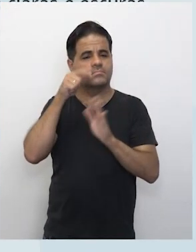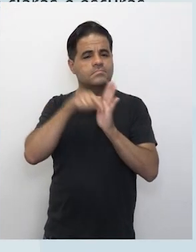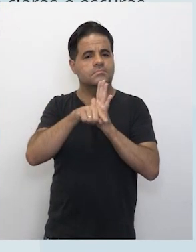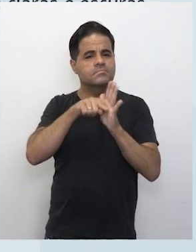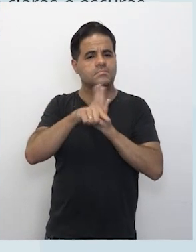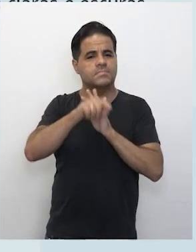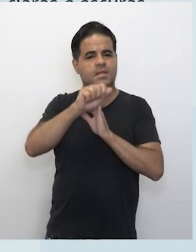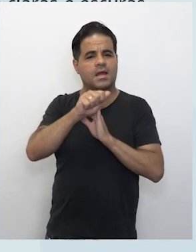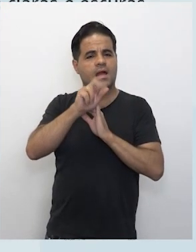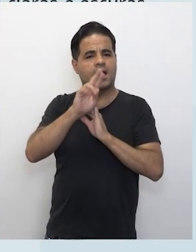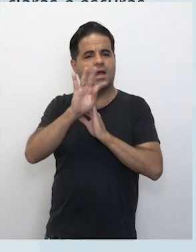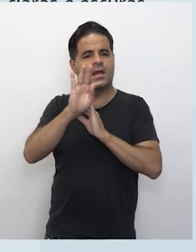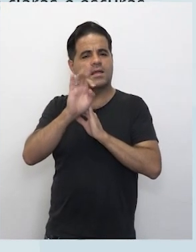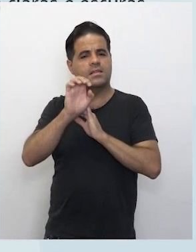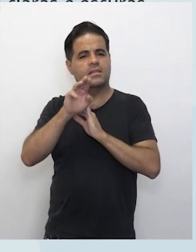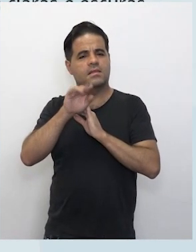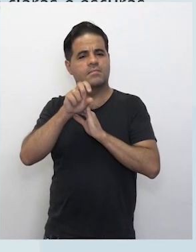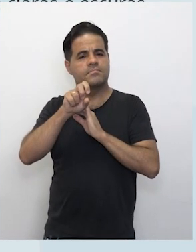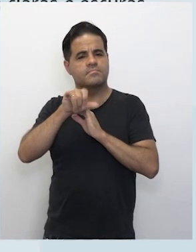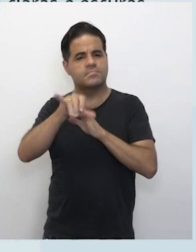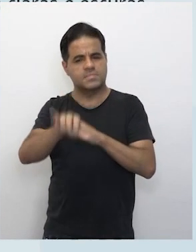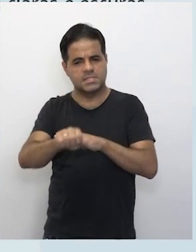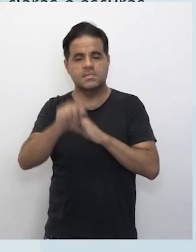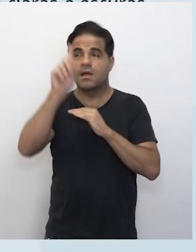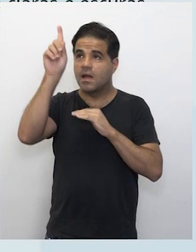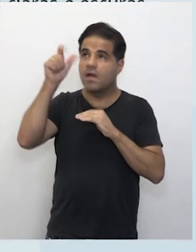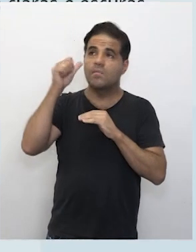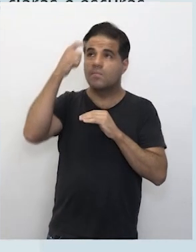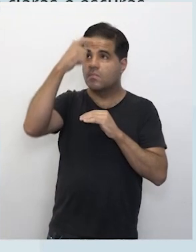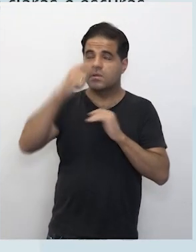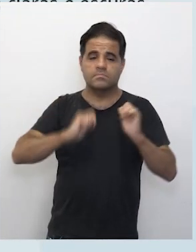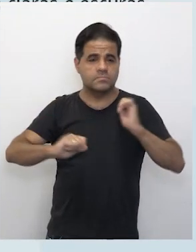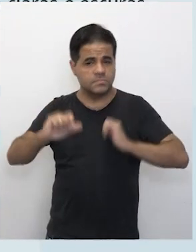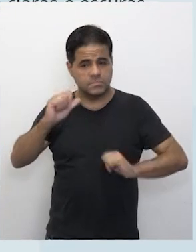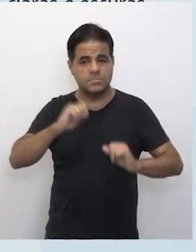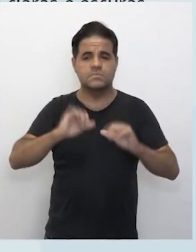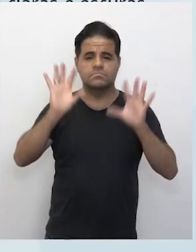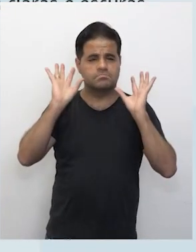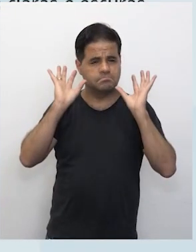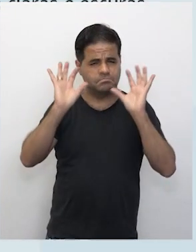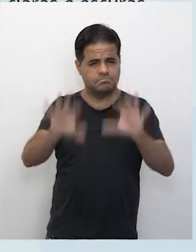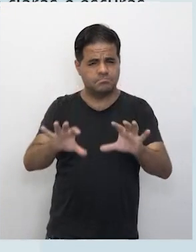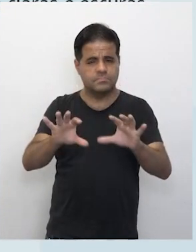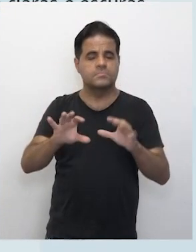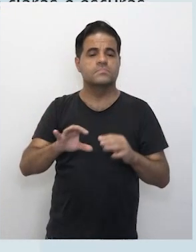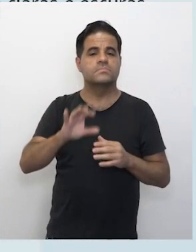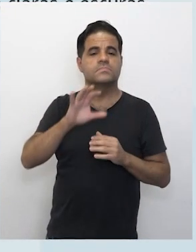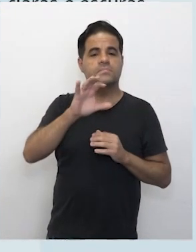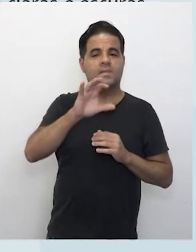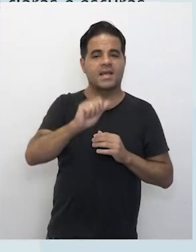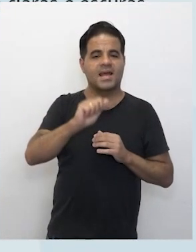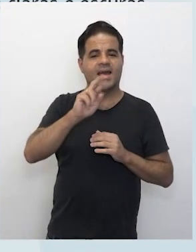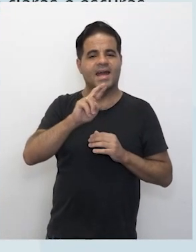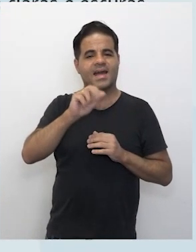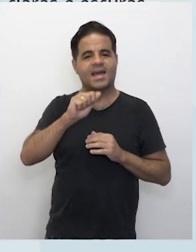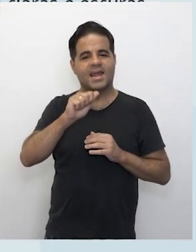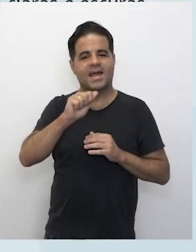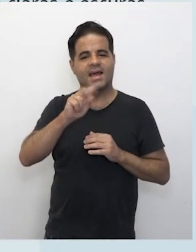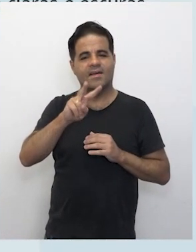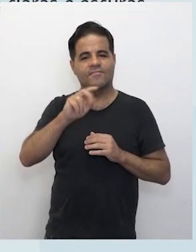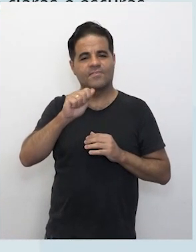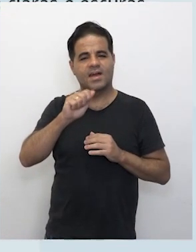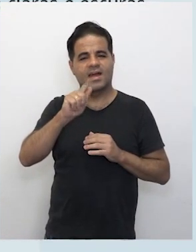Artemisia, ela é considerada aí uma artista que tem fortes influências do chamado caravagismo, né? O